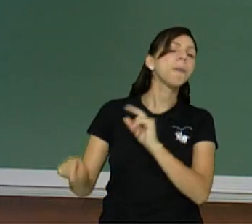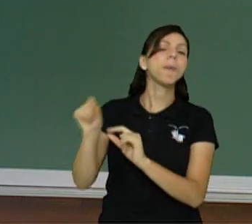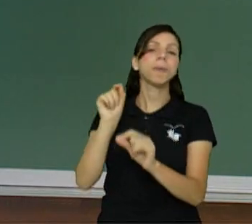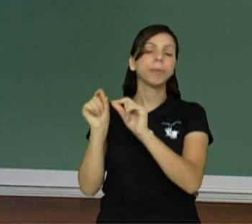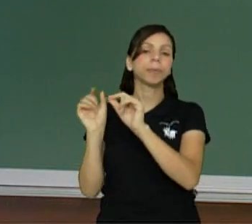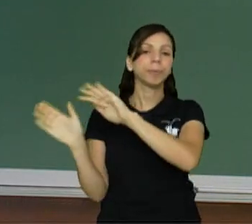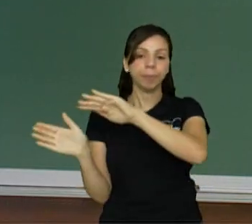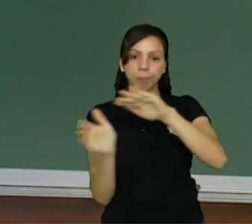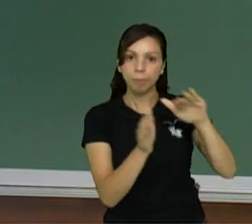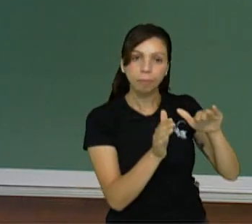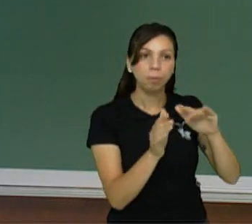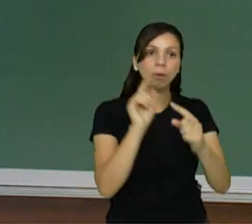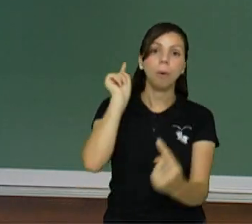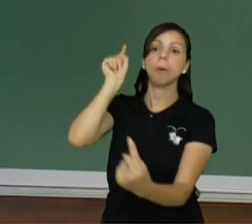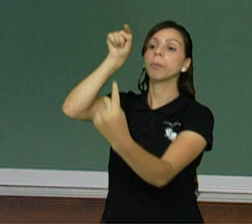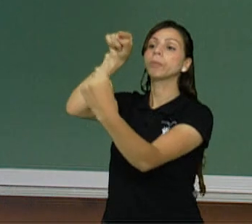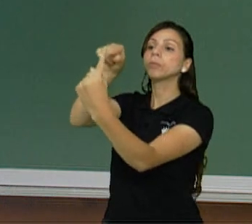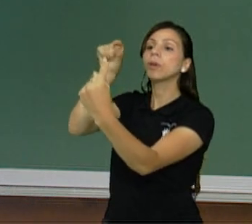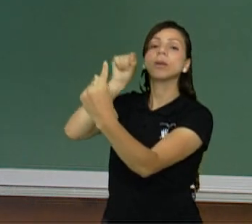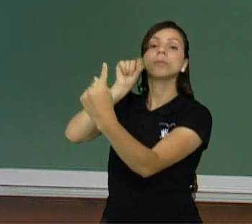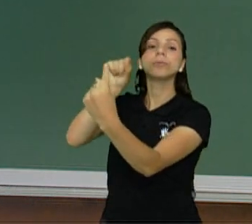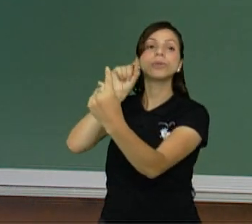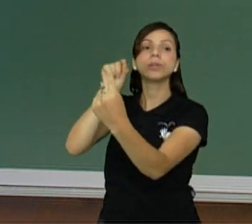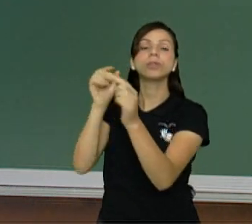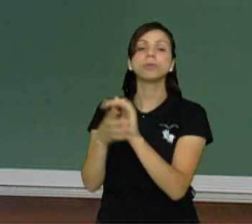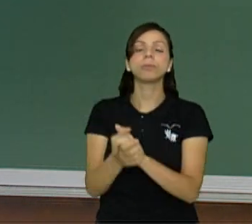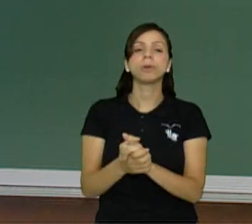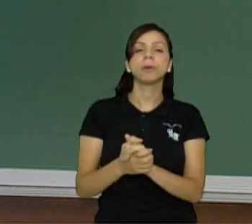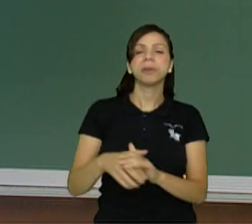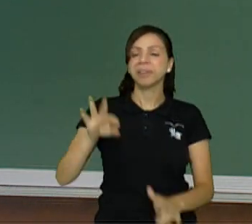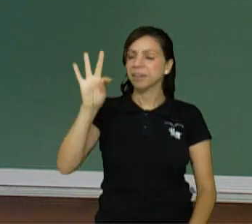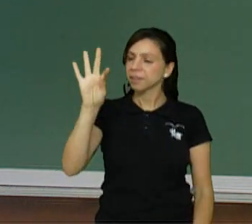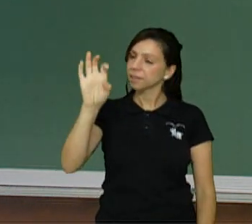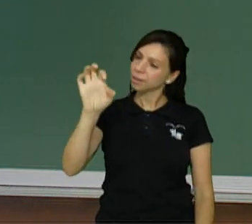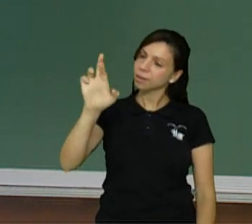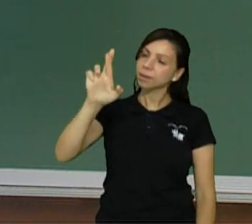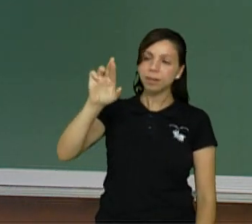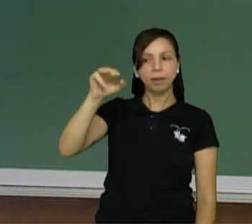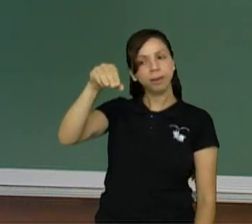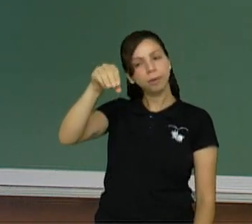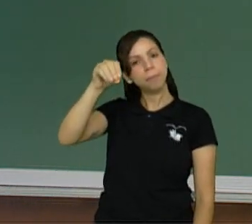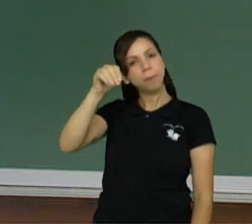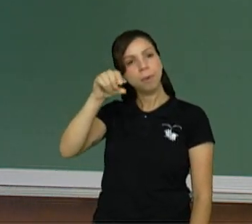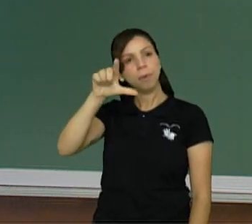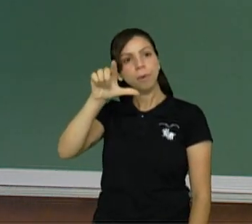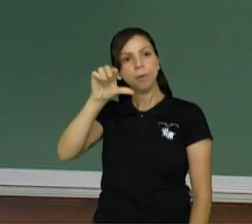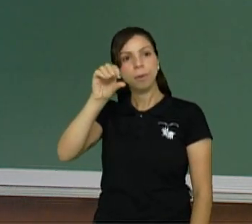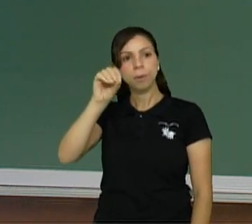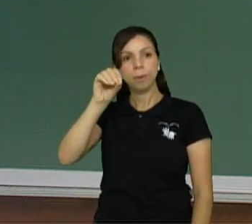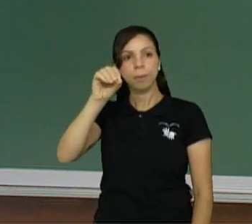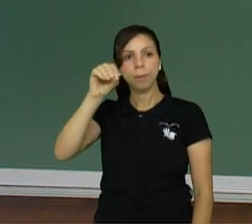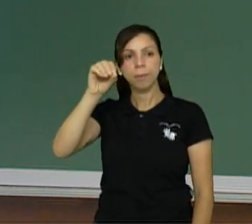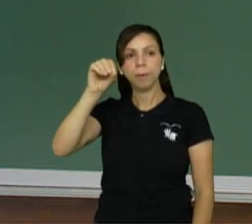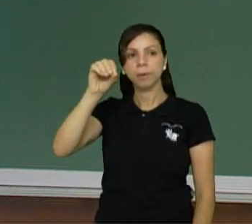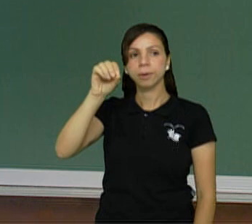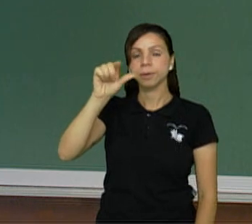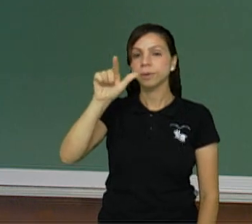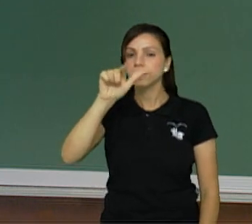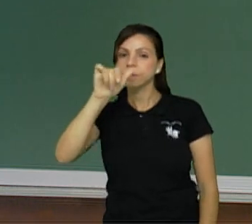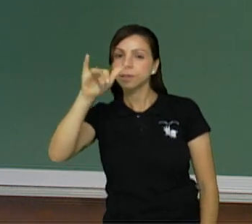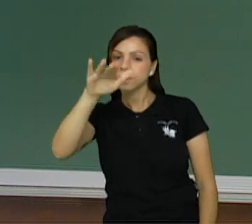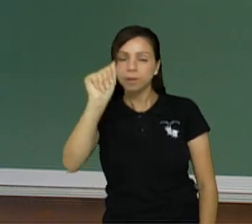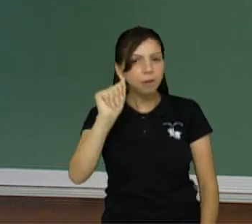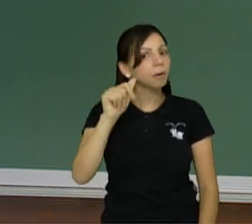falar um pouquinho sobre termologia, tá? Um assunto muito importante que aparece muito em qualquer vestibular